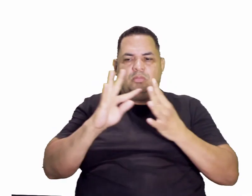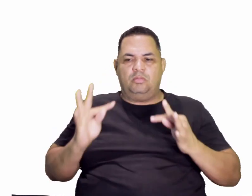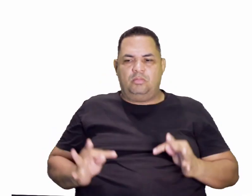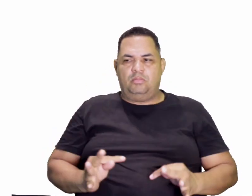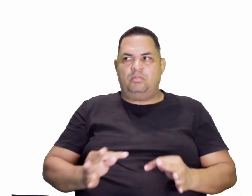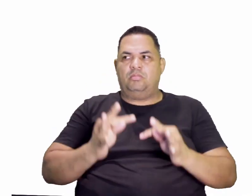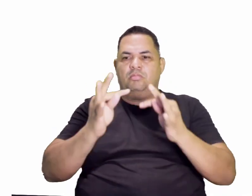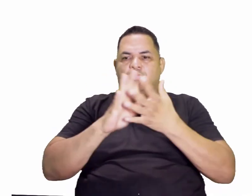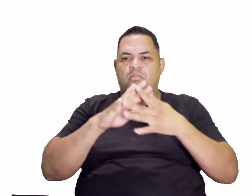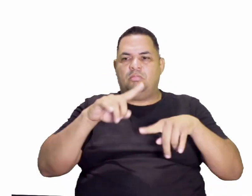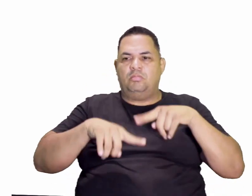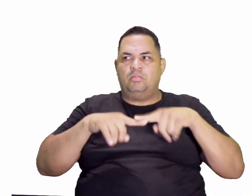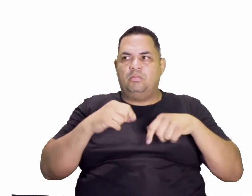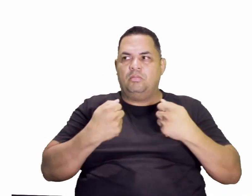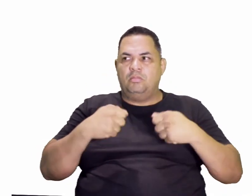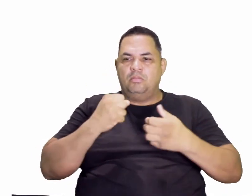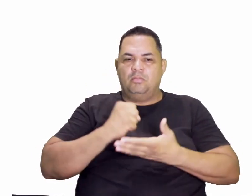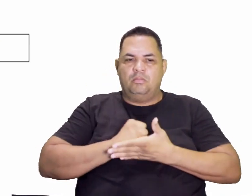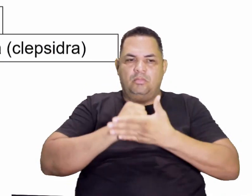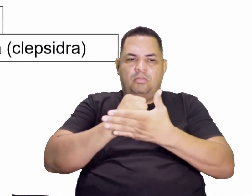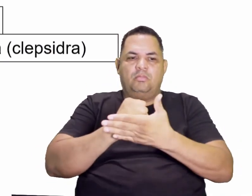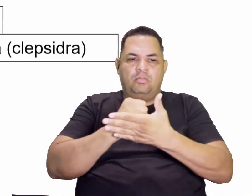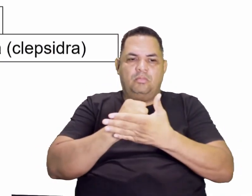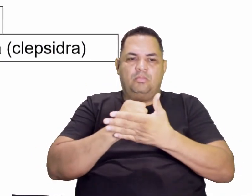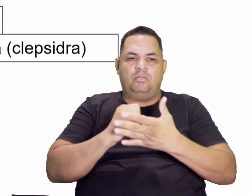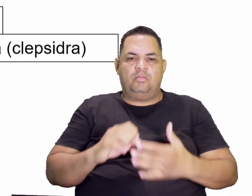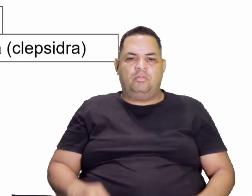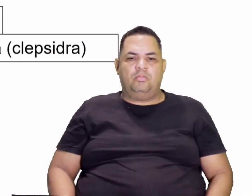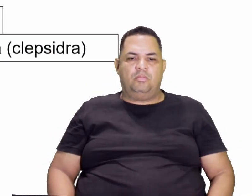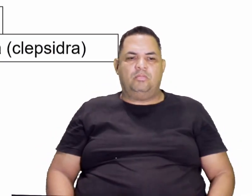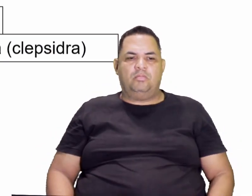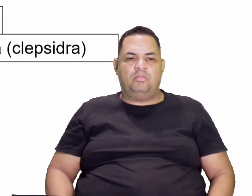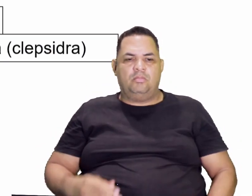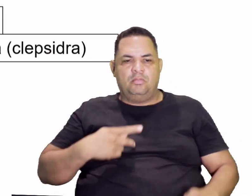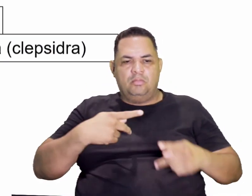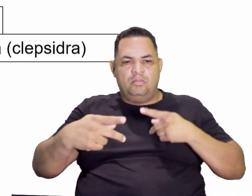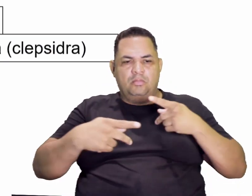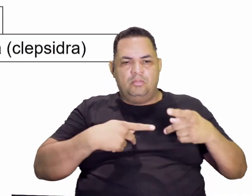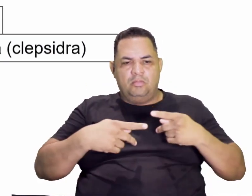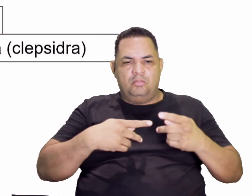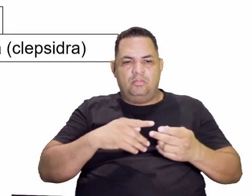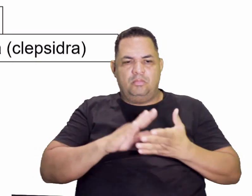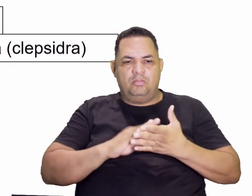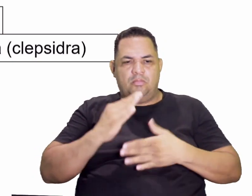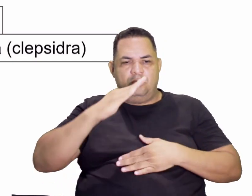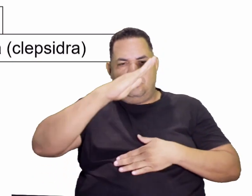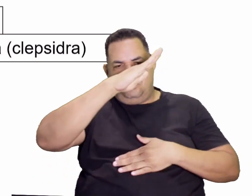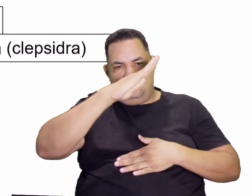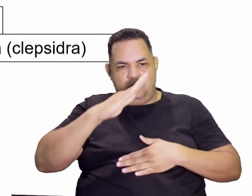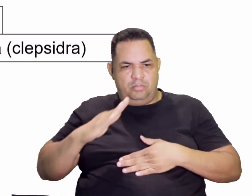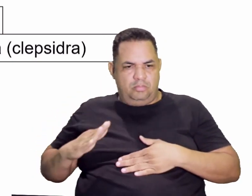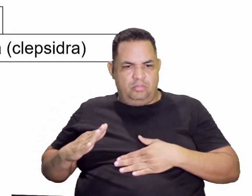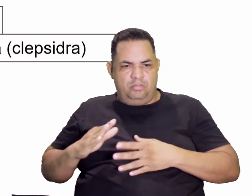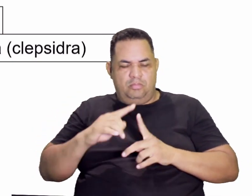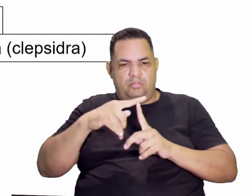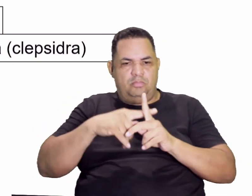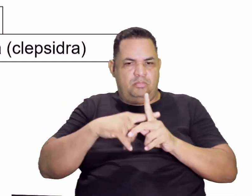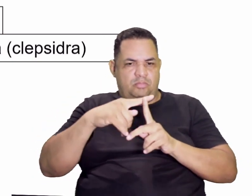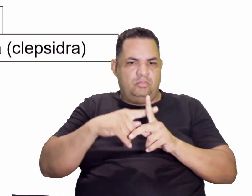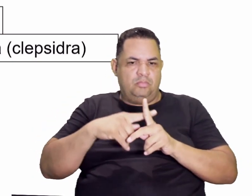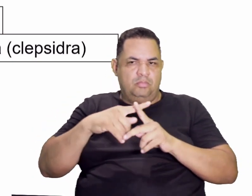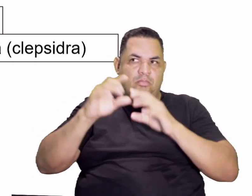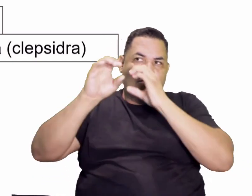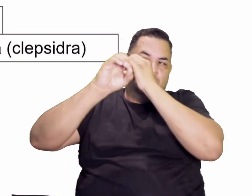pudessem auxiliá-los dispondo de recursos como, tá aí, ó, plano inclinado, termômetro,